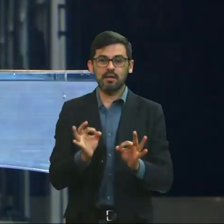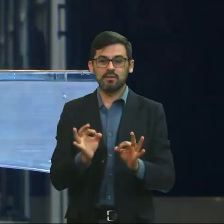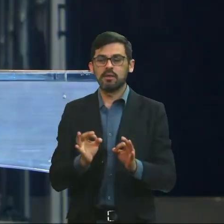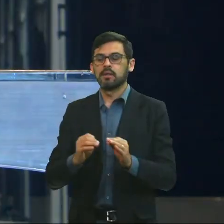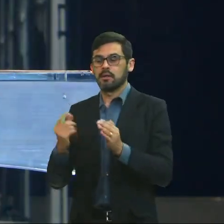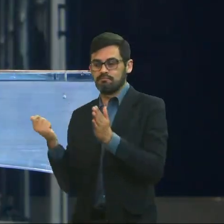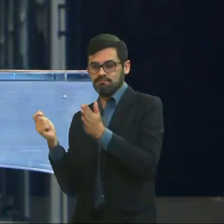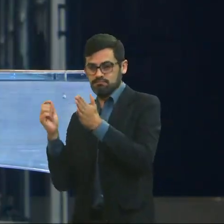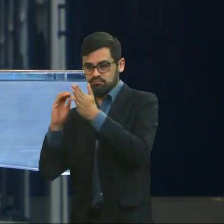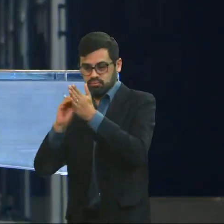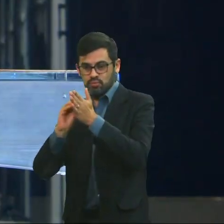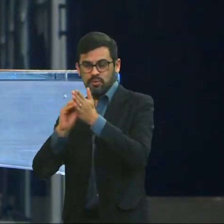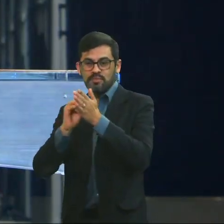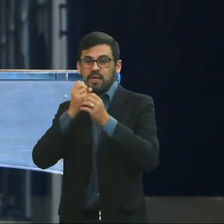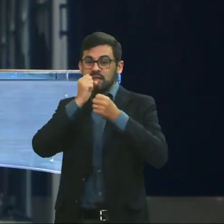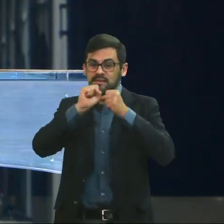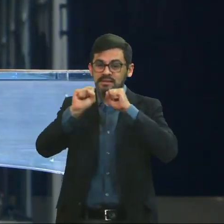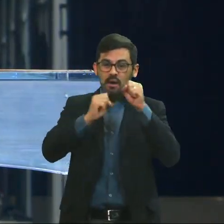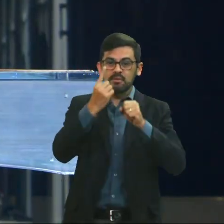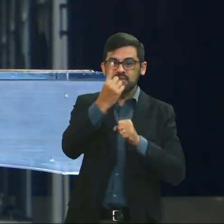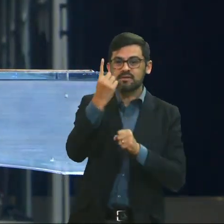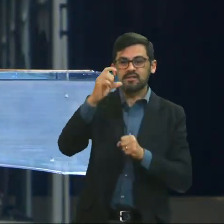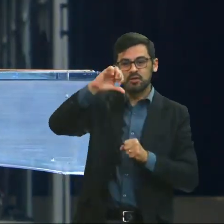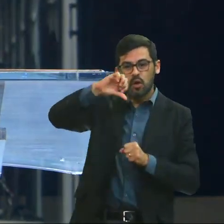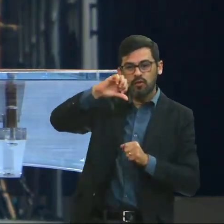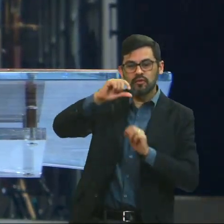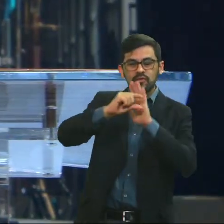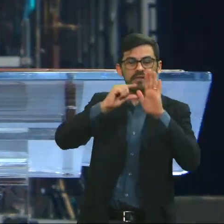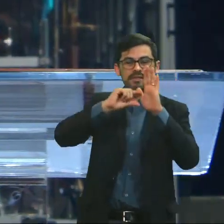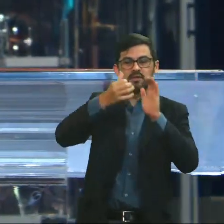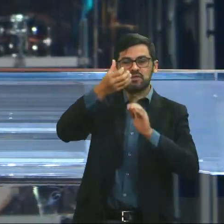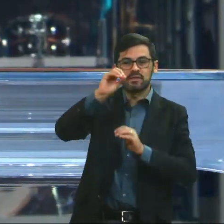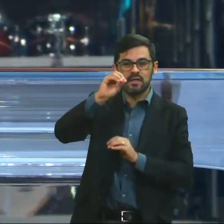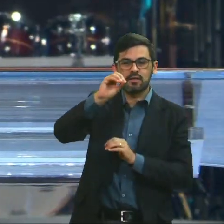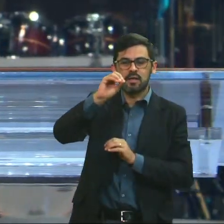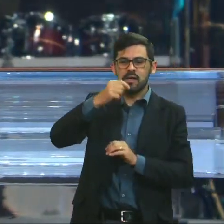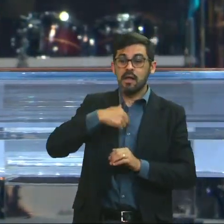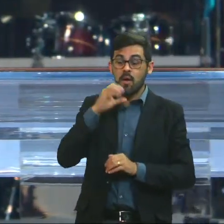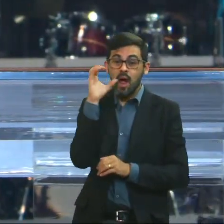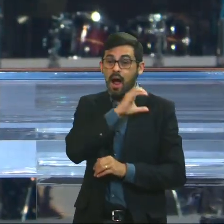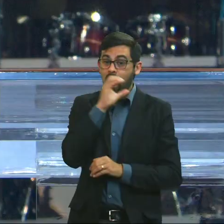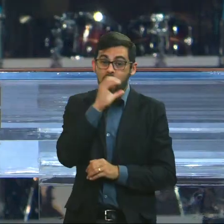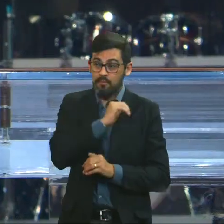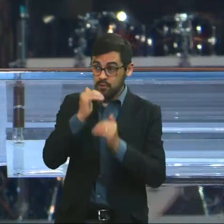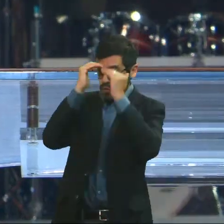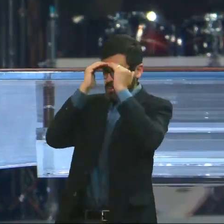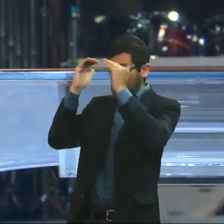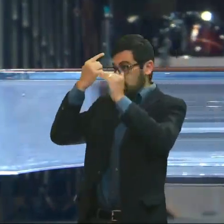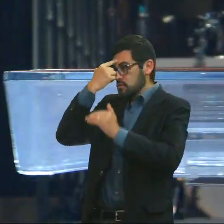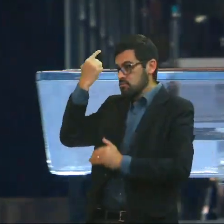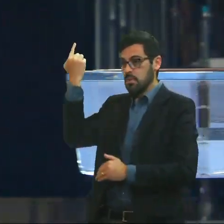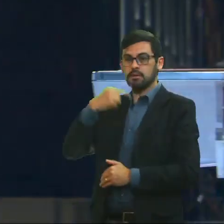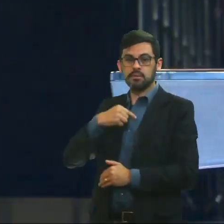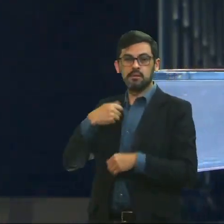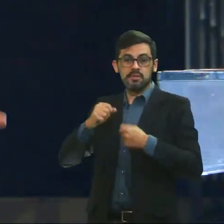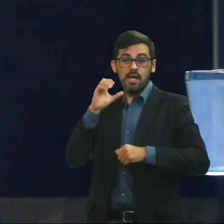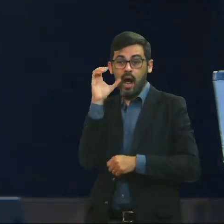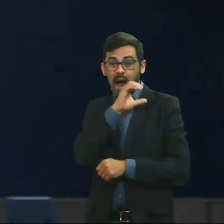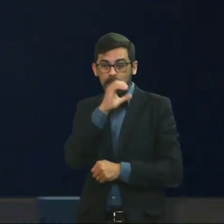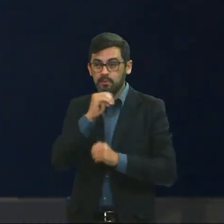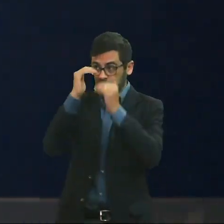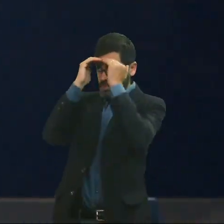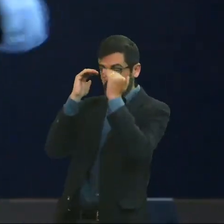Anota aí, Salmo 119, 60. Apresso-me em fazer os seus mandamentos. A gente tem que ter pressa para